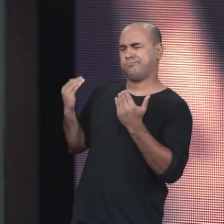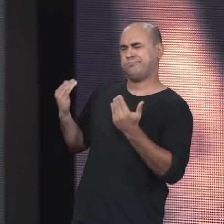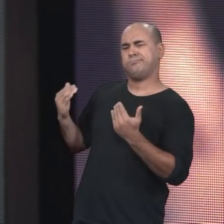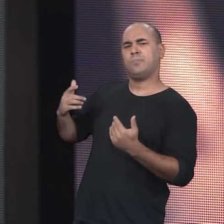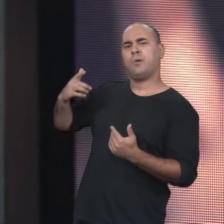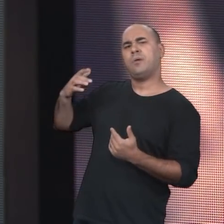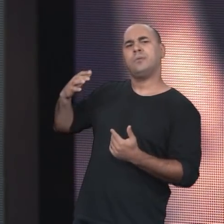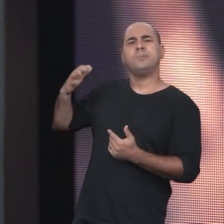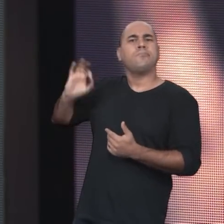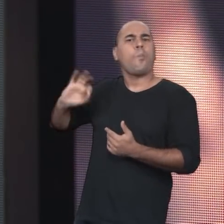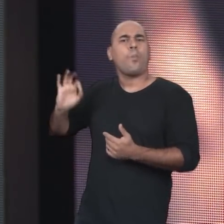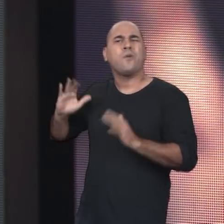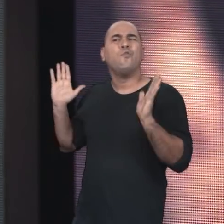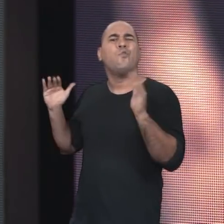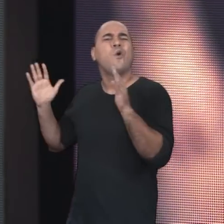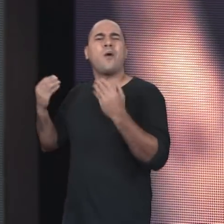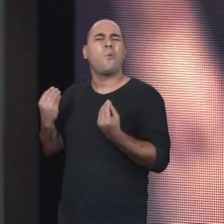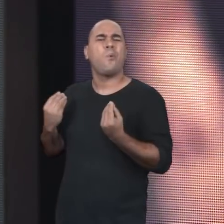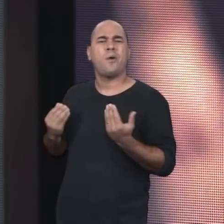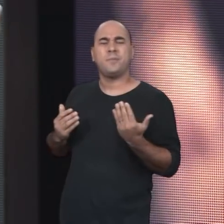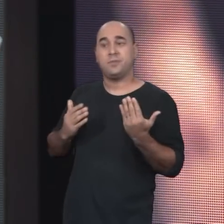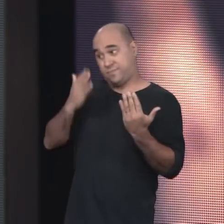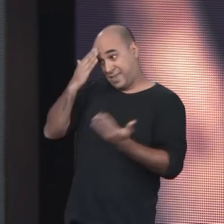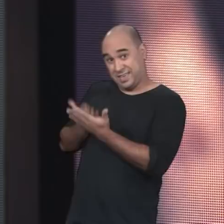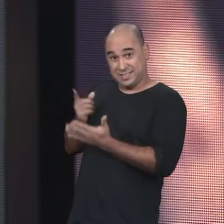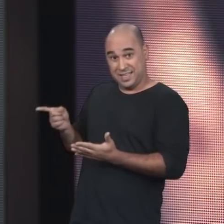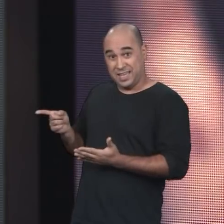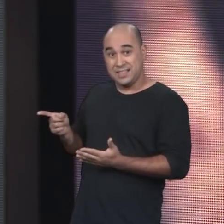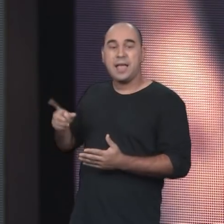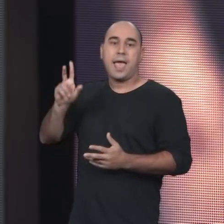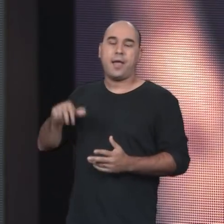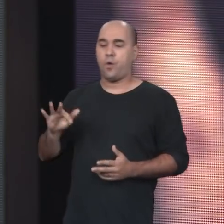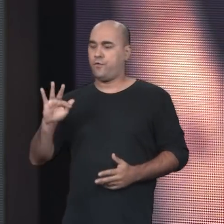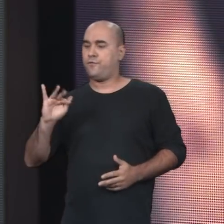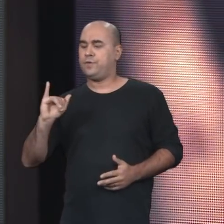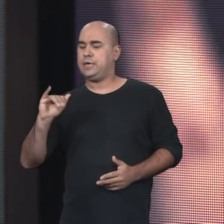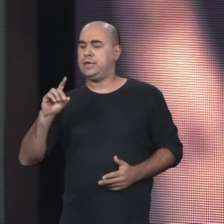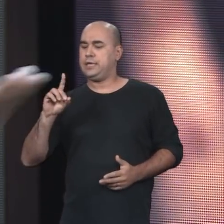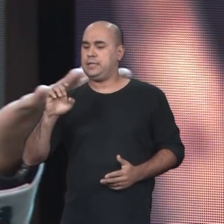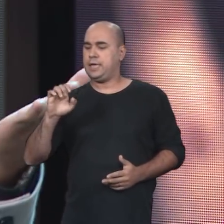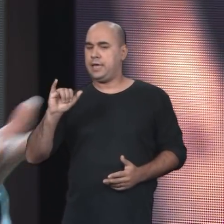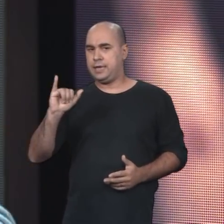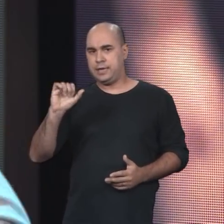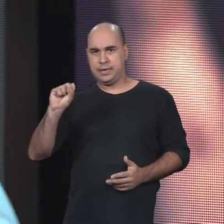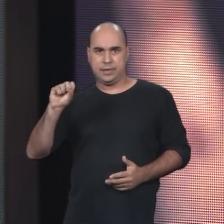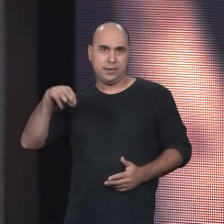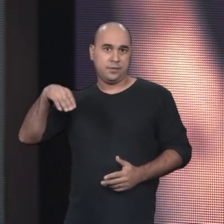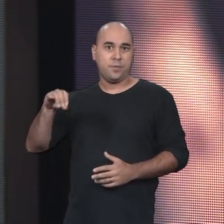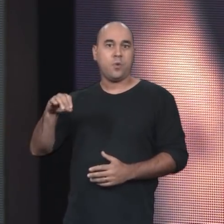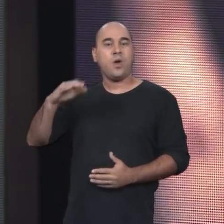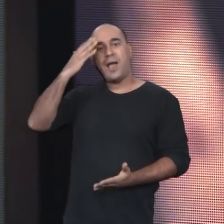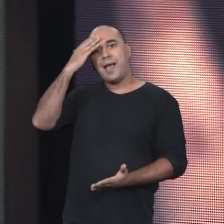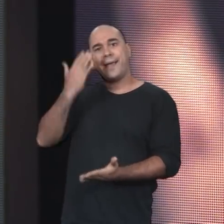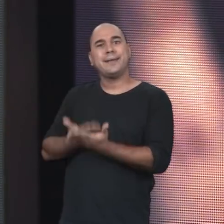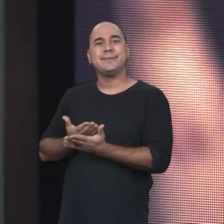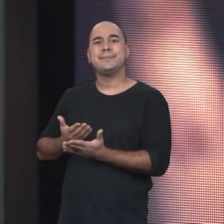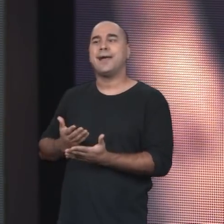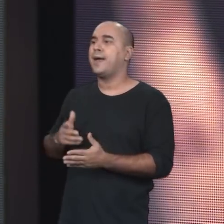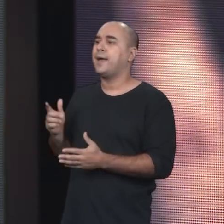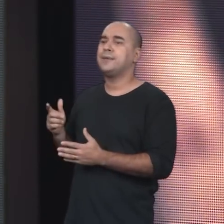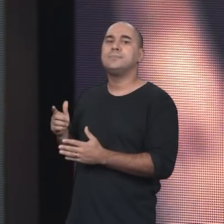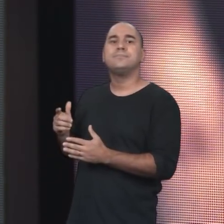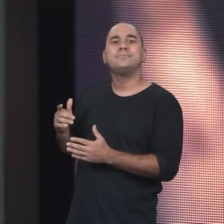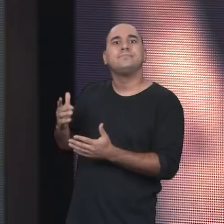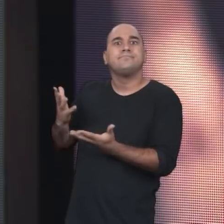ajuda a acreditar na fé quando eu não tiver as respostas adequadas. Porque se Deus nos deixasse completamente sem evidência nenhuma, seria